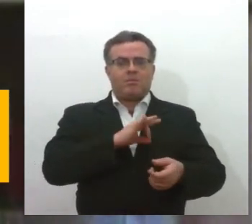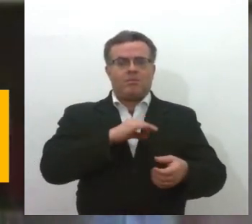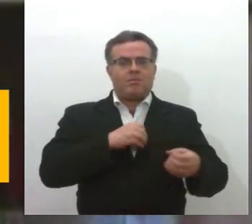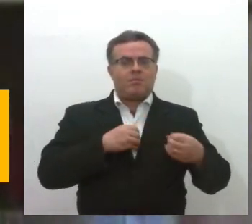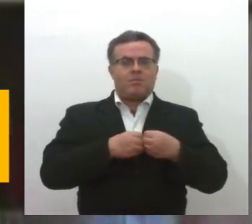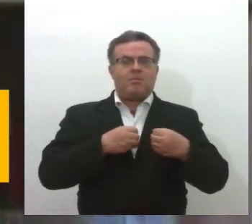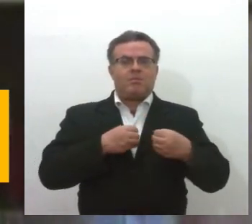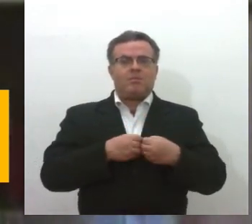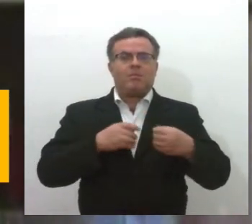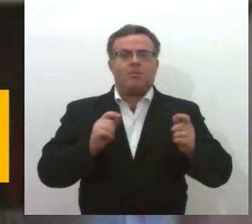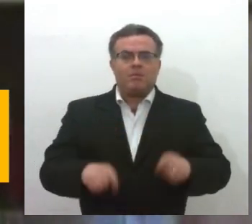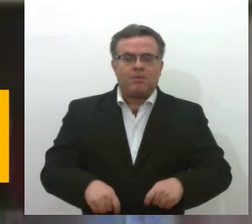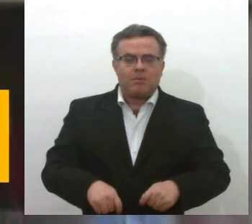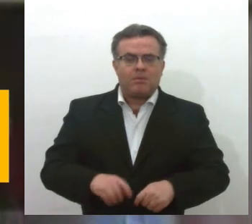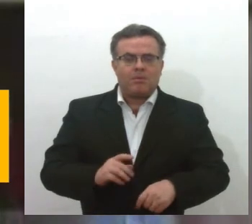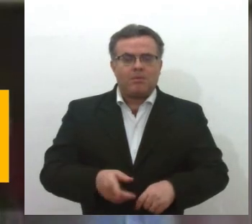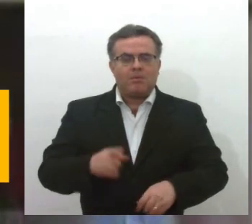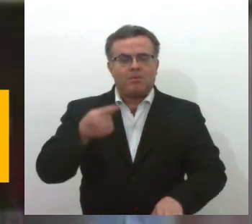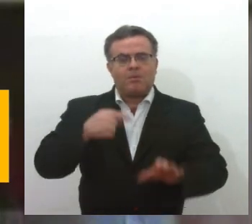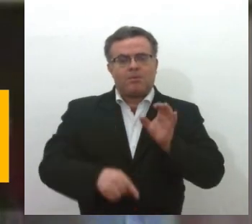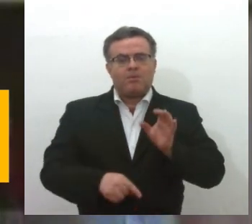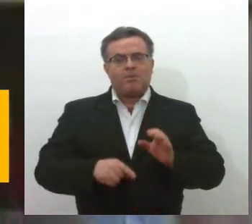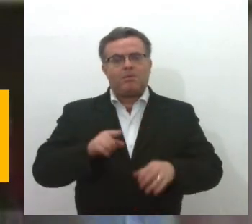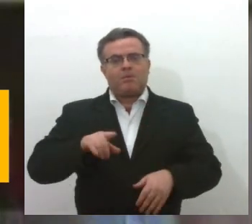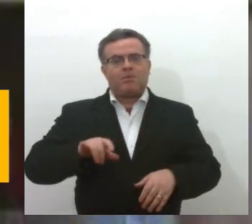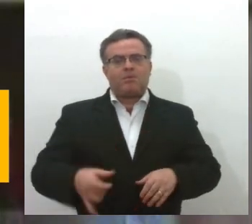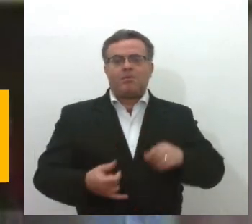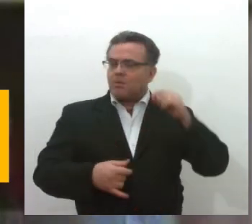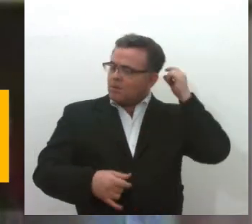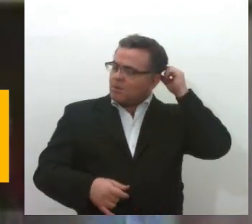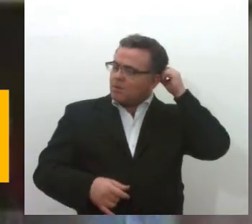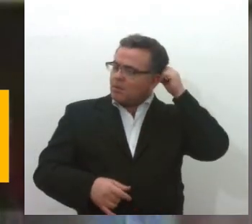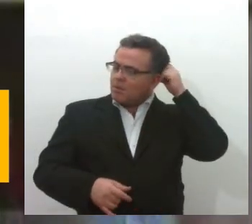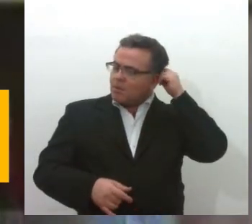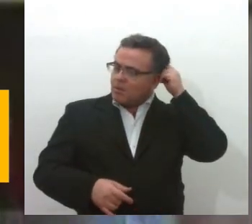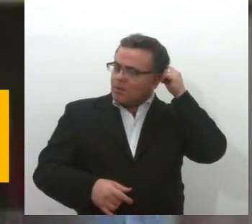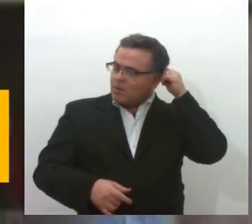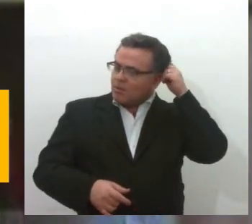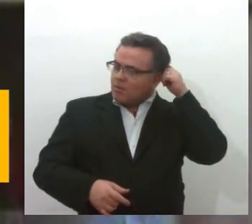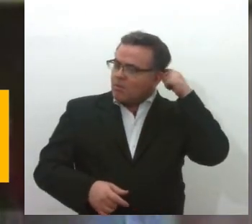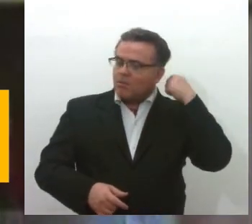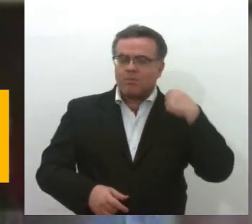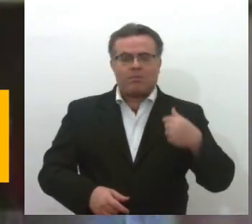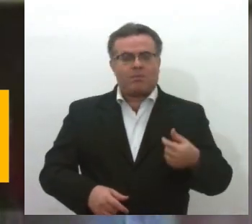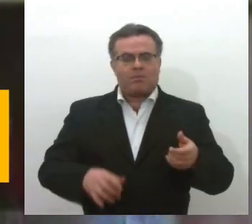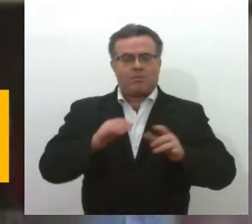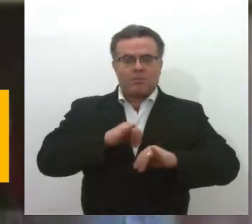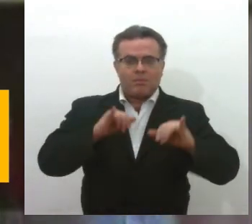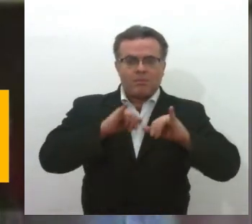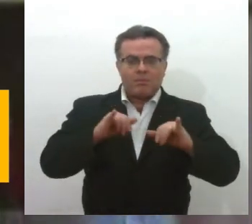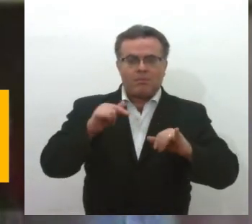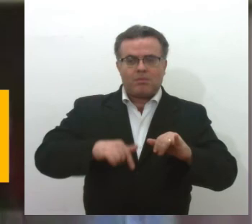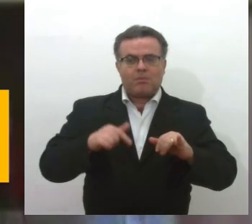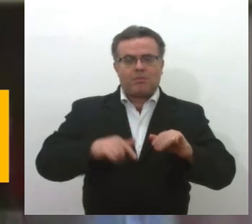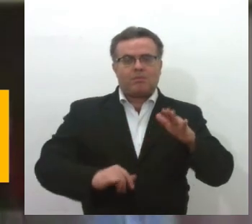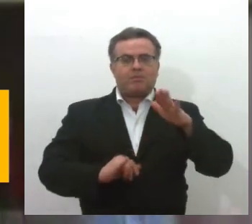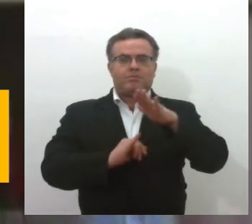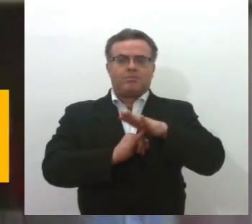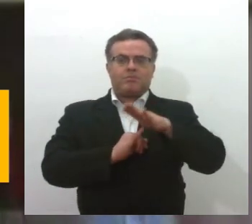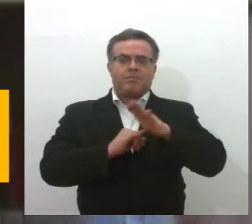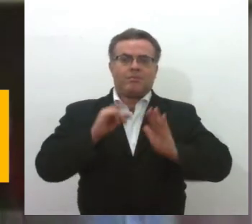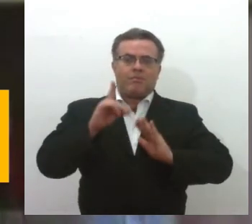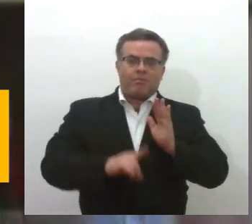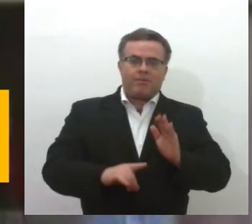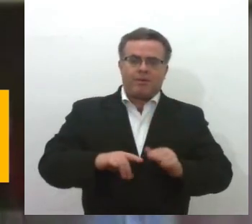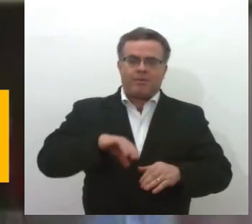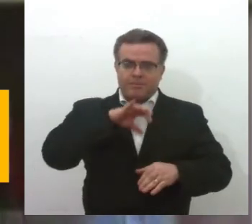Então, os canais são amplos. Aproveitando o Abril Laranja, nós queremos dizer também, Thiago, que o Instituto Sergipano de Direito Animal